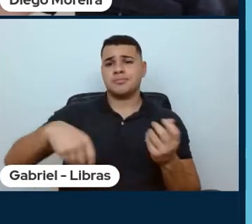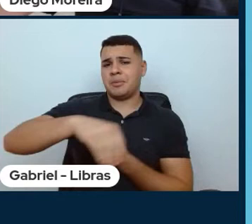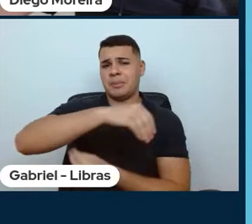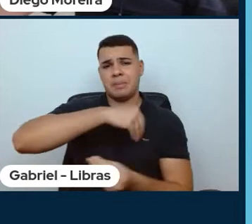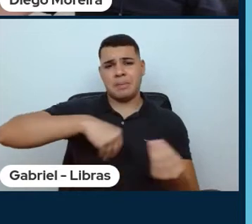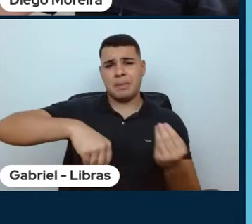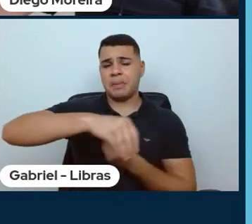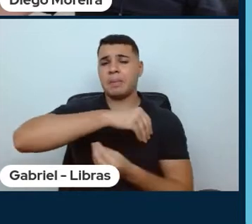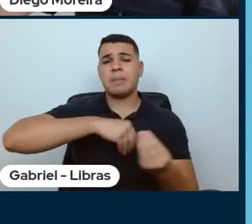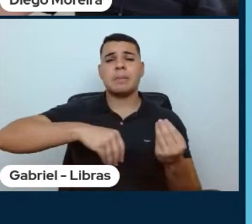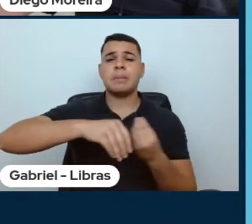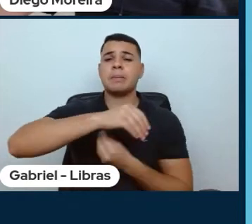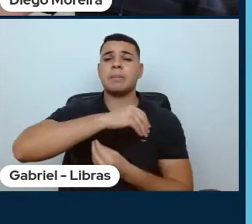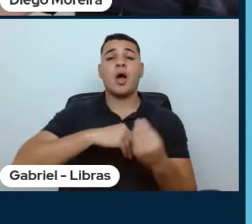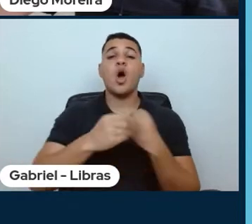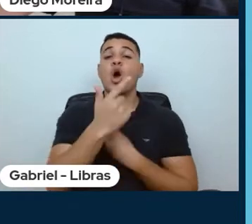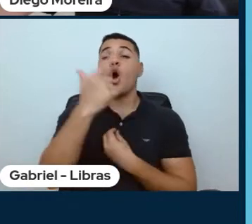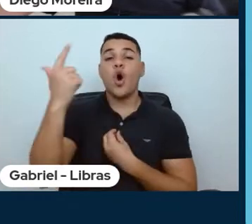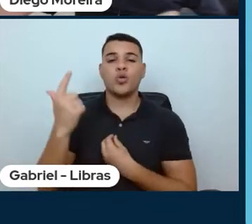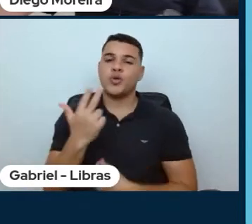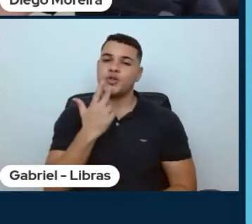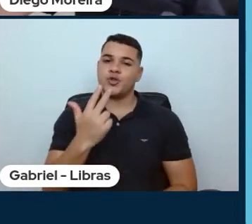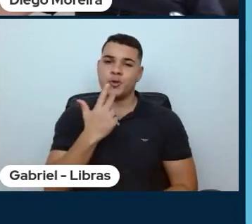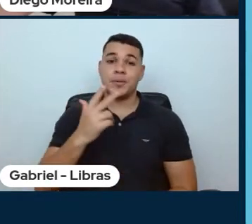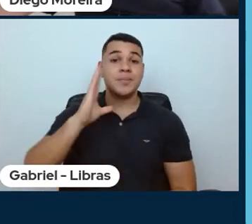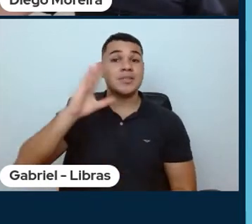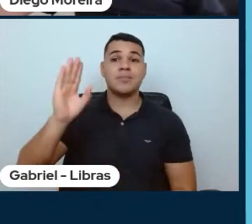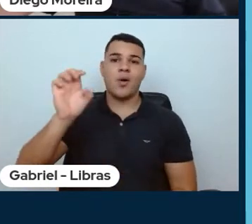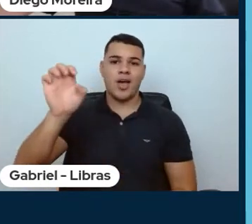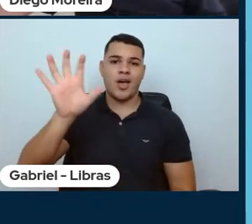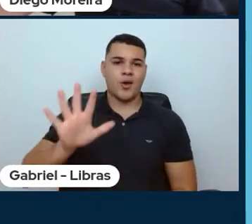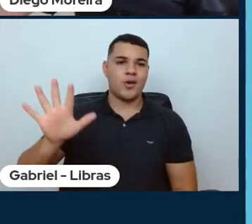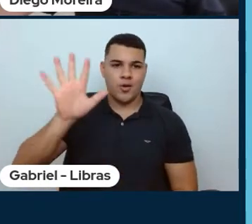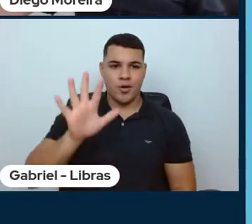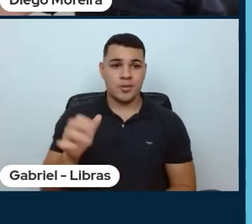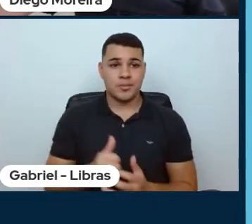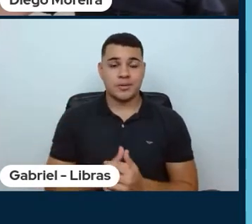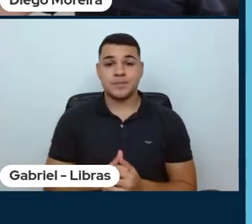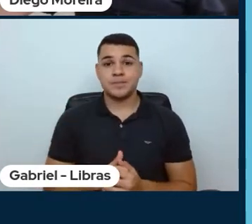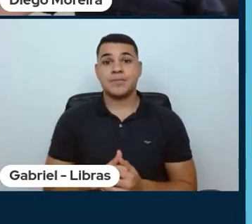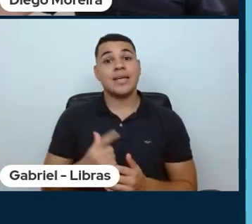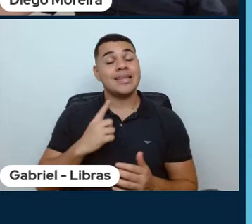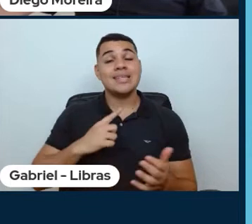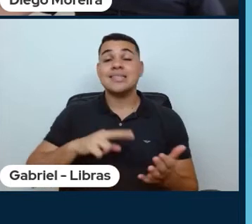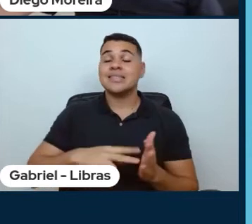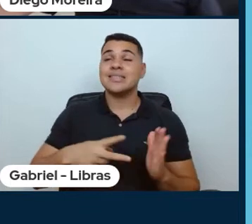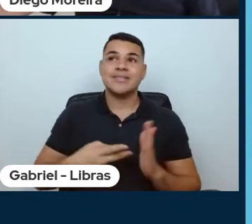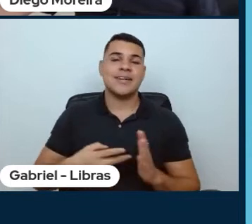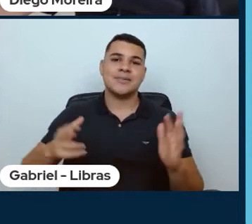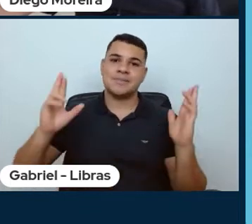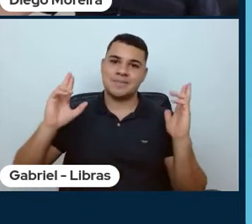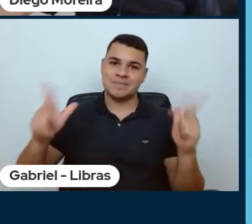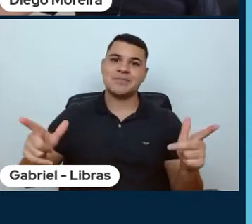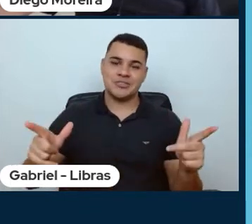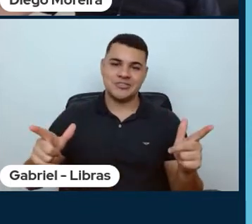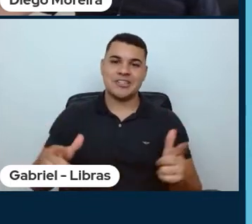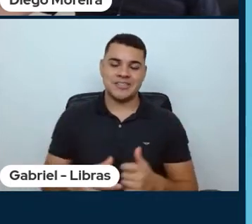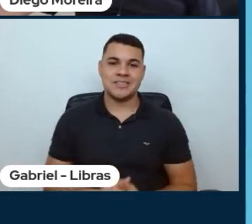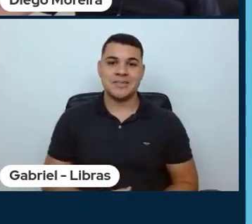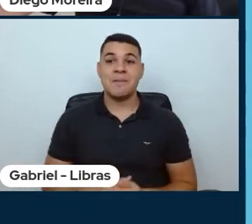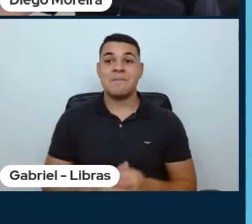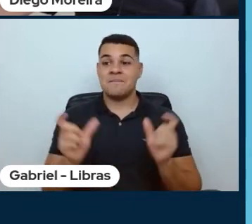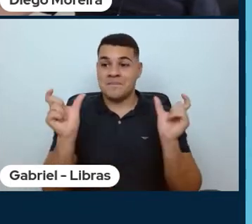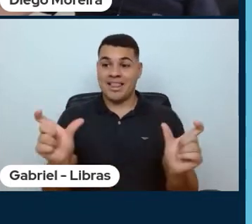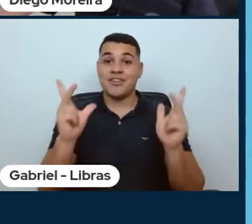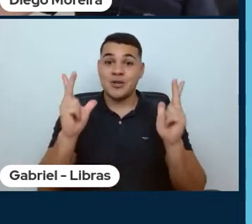alguns idiomas na Europa, né, que tem possivelmente sentidos totalmente diferentes, tá.